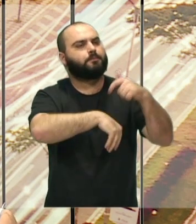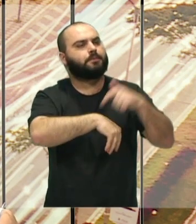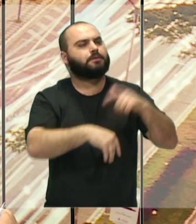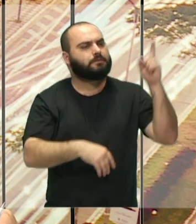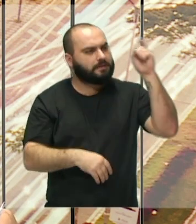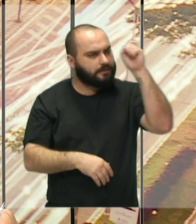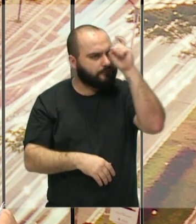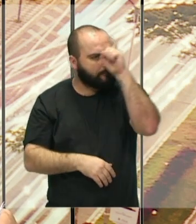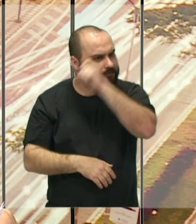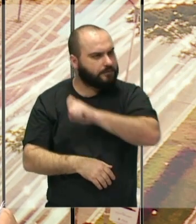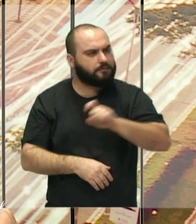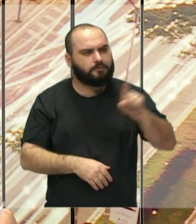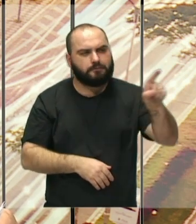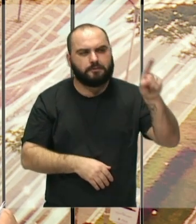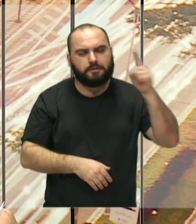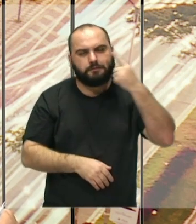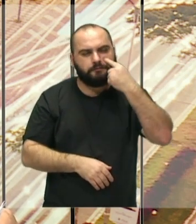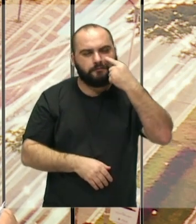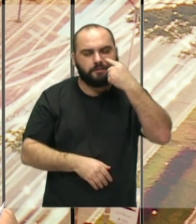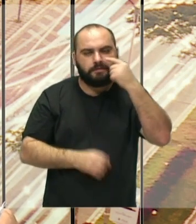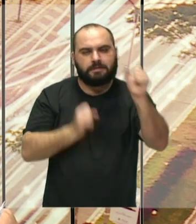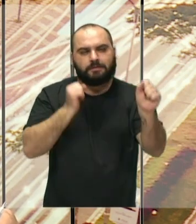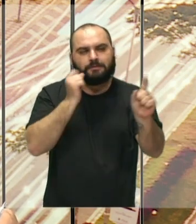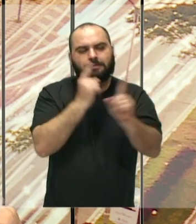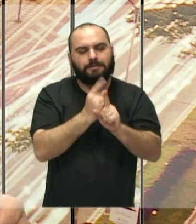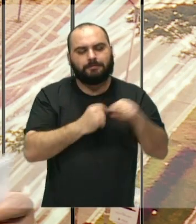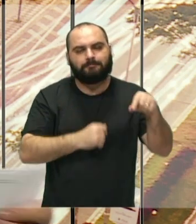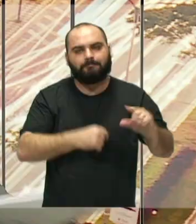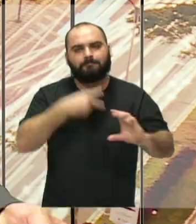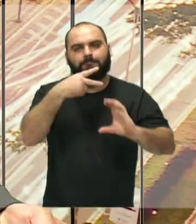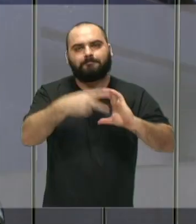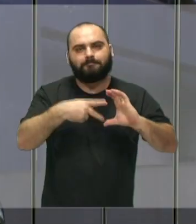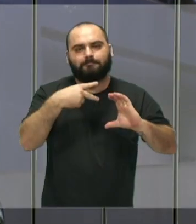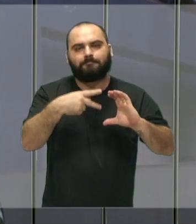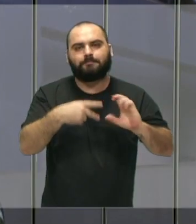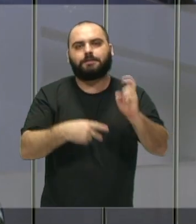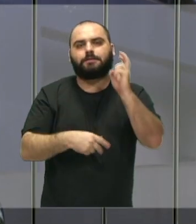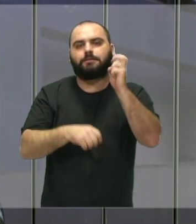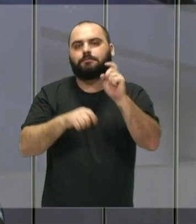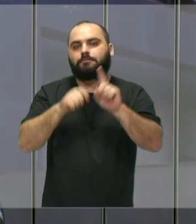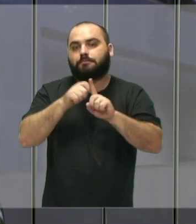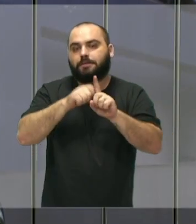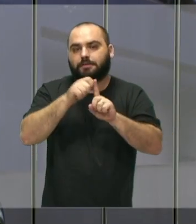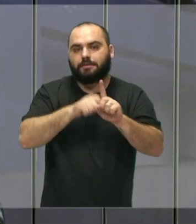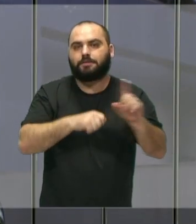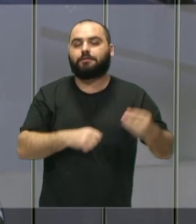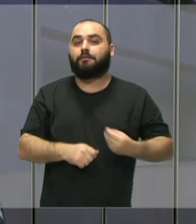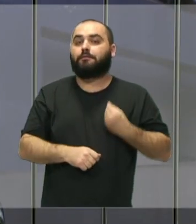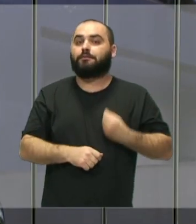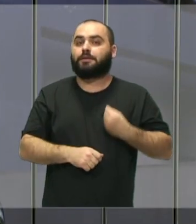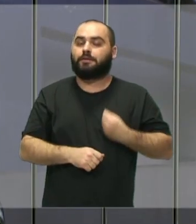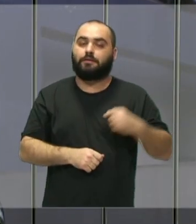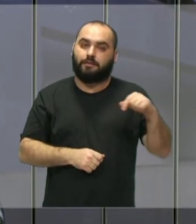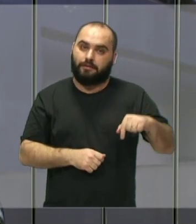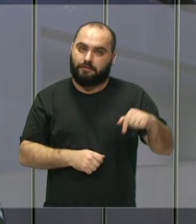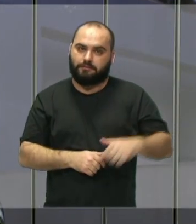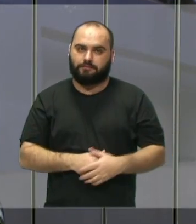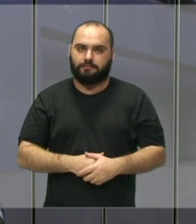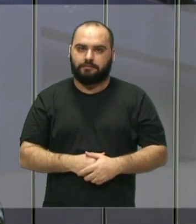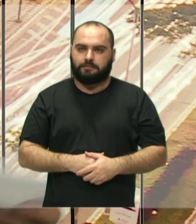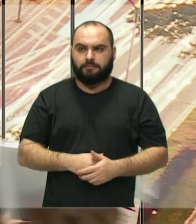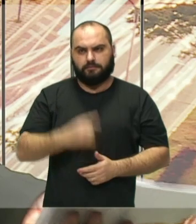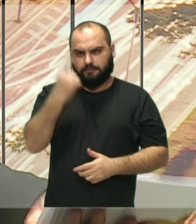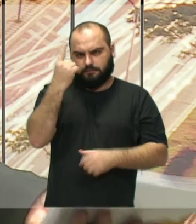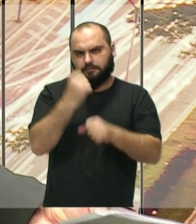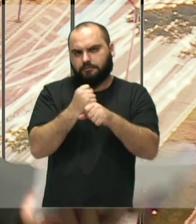difíceis que a senhora encontrou aqui na Câmara de Vereadores nesses 5 meses que a senhora esteve aqui? A senhora está 1 ano na Câmara,